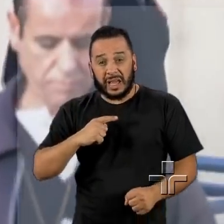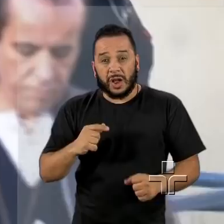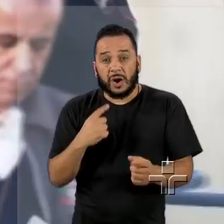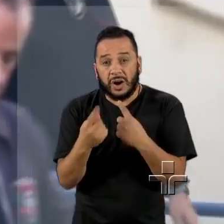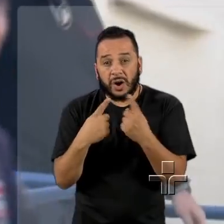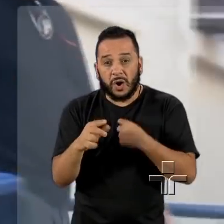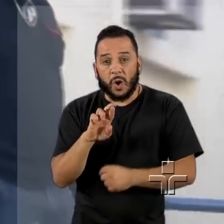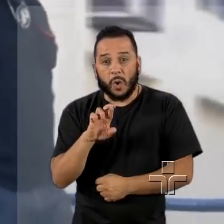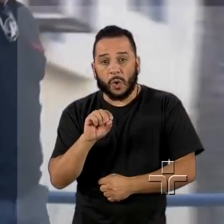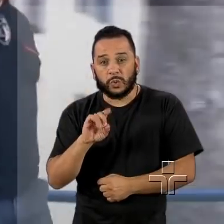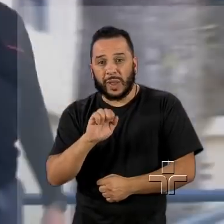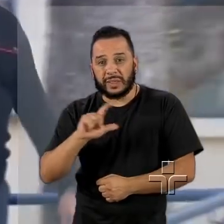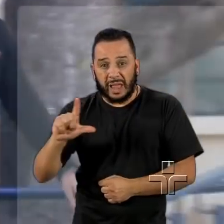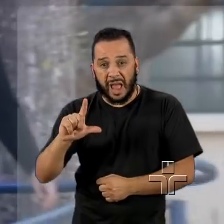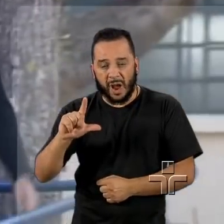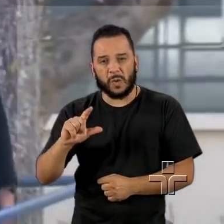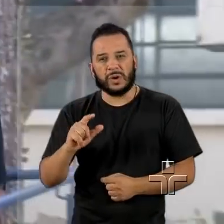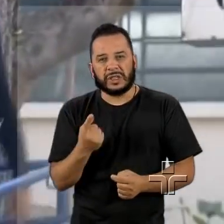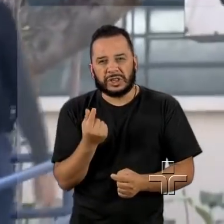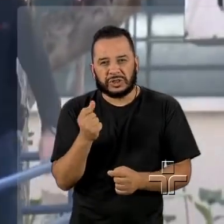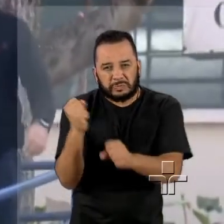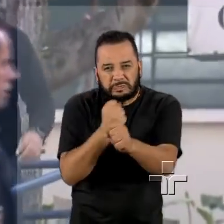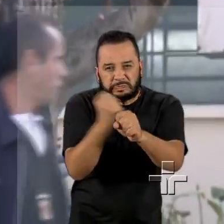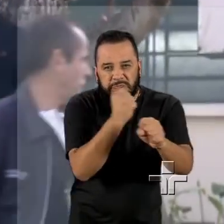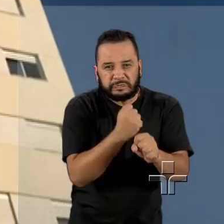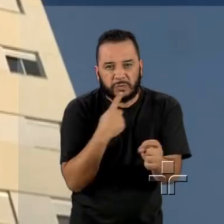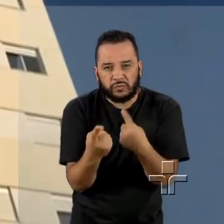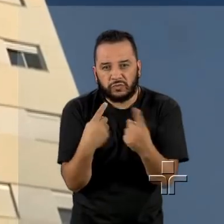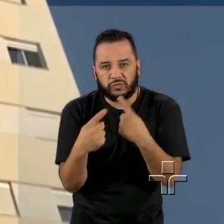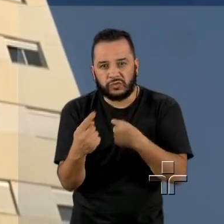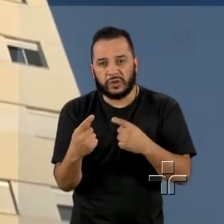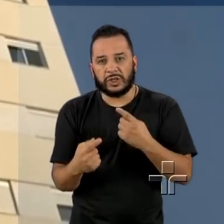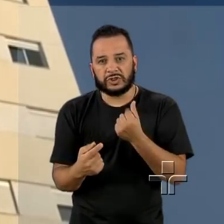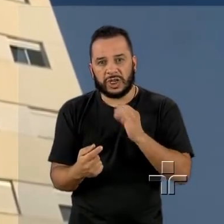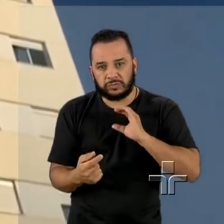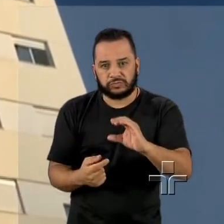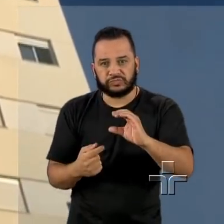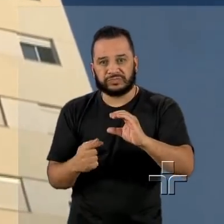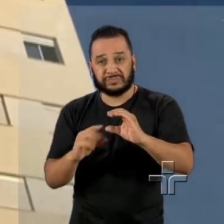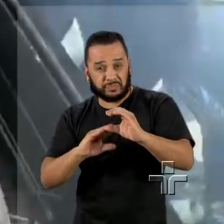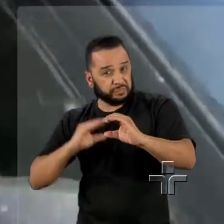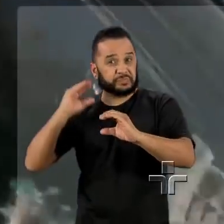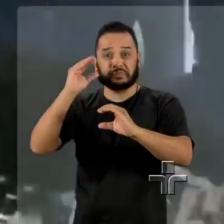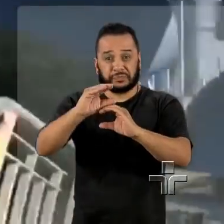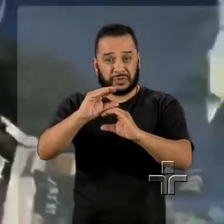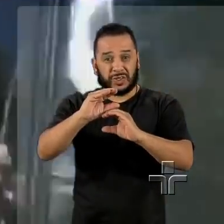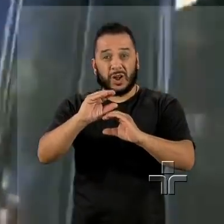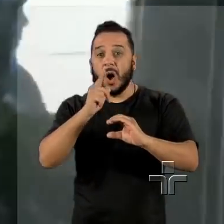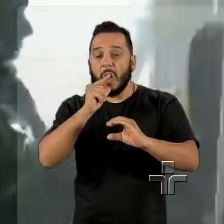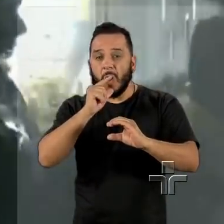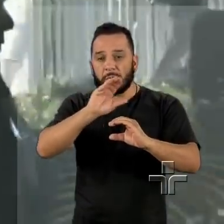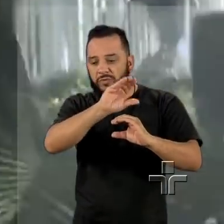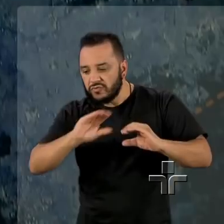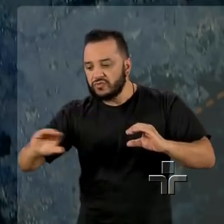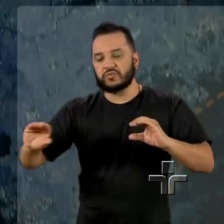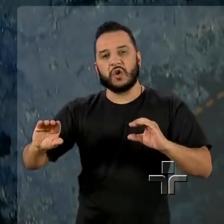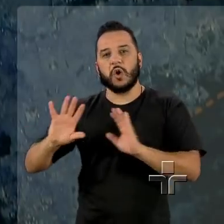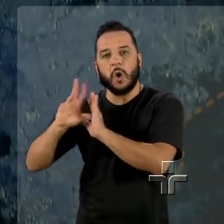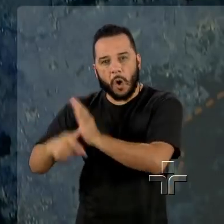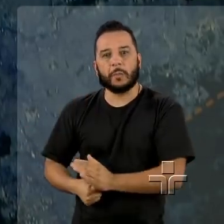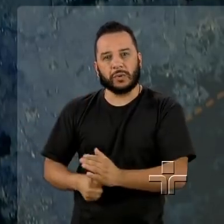brasileiros trabalhando para o aposentado, porque não nascem jovem. Cada vez menos tem jovem. Então, a Previdência vai quebrar e não adianta um